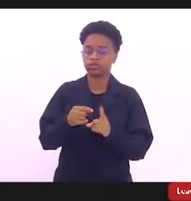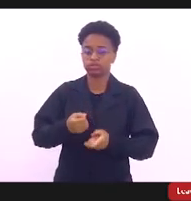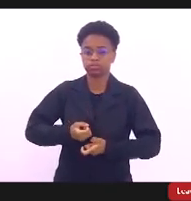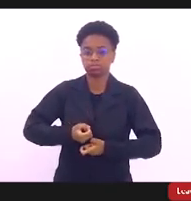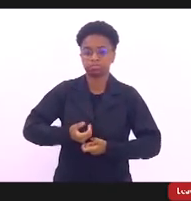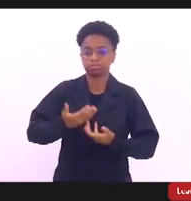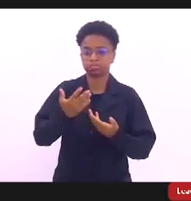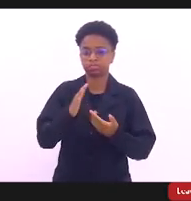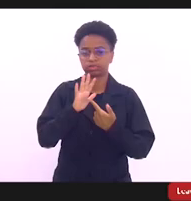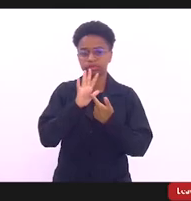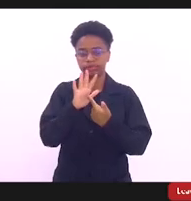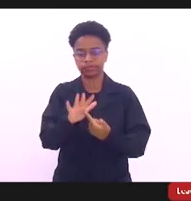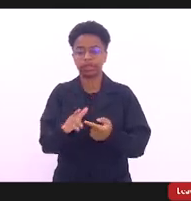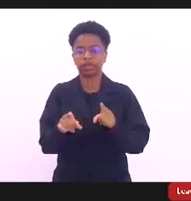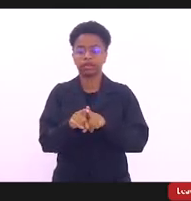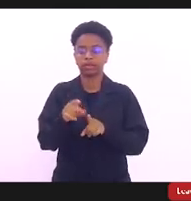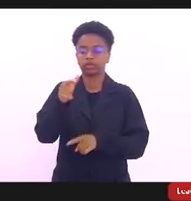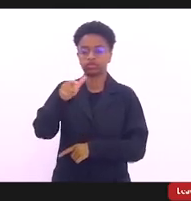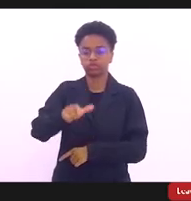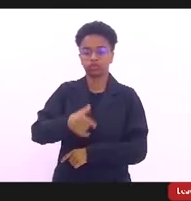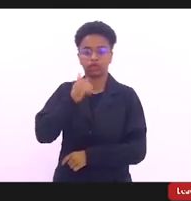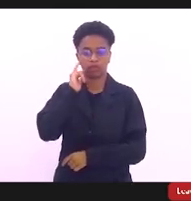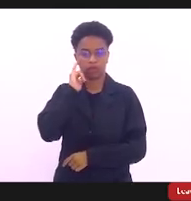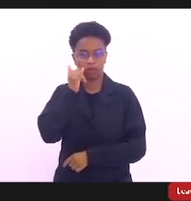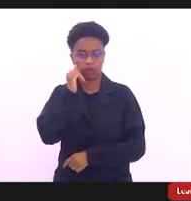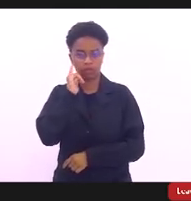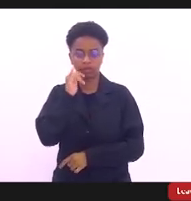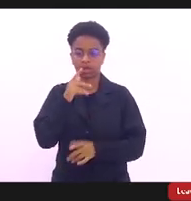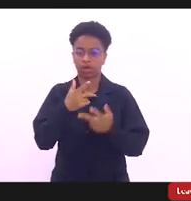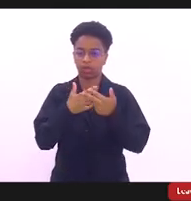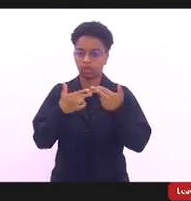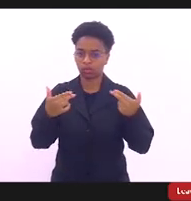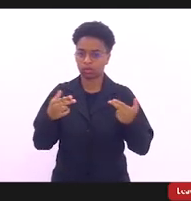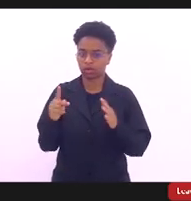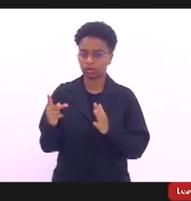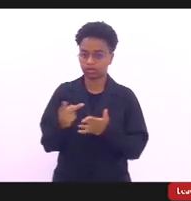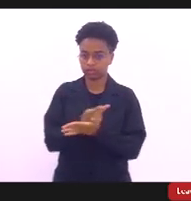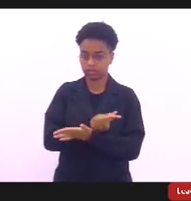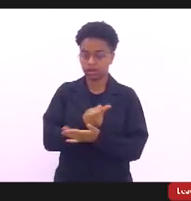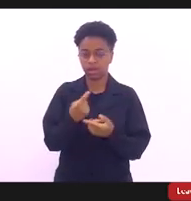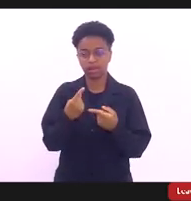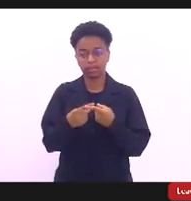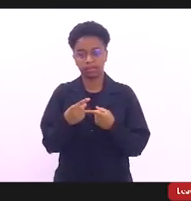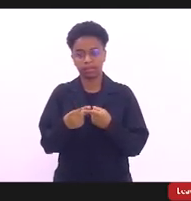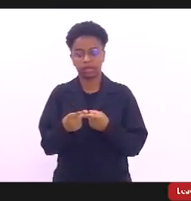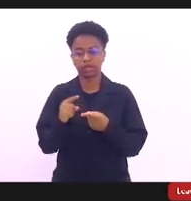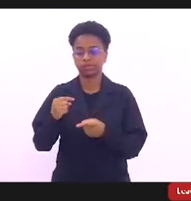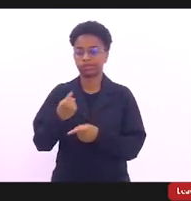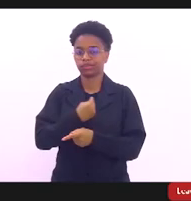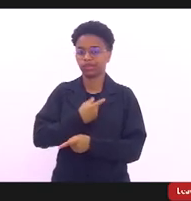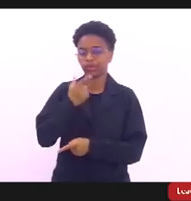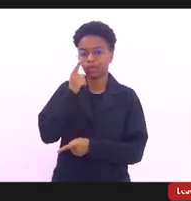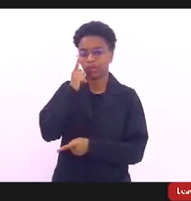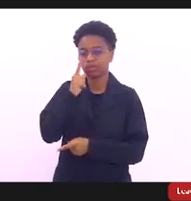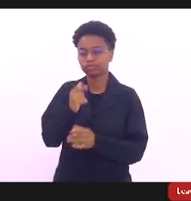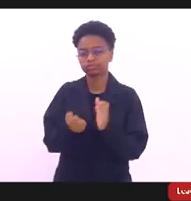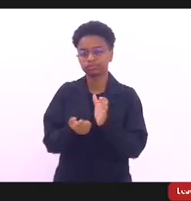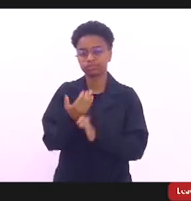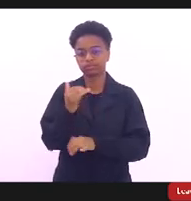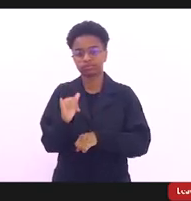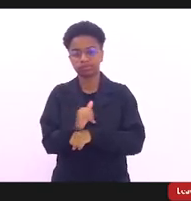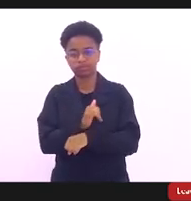mais uma vez contar relatar o ocorrido para que a gente possa criar mais mecanismo